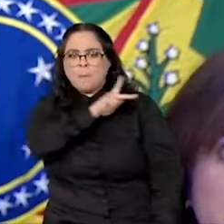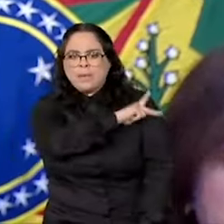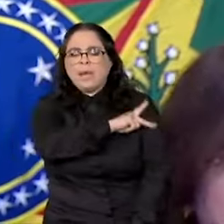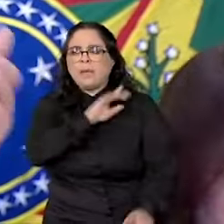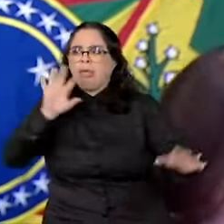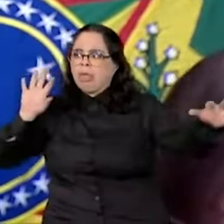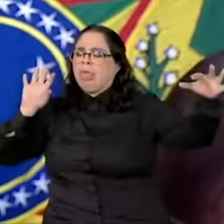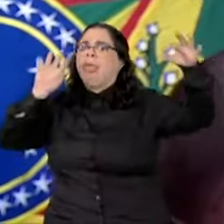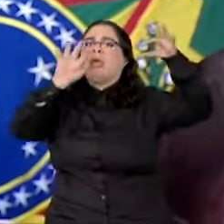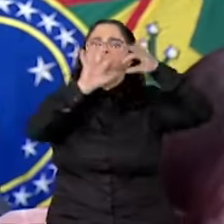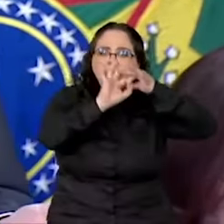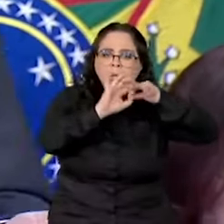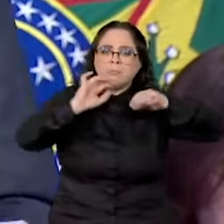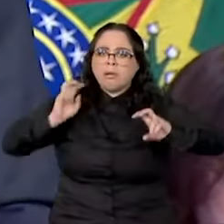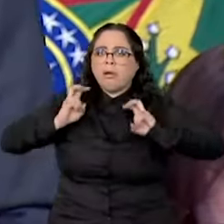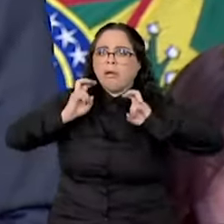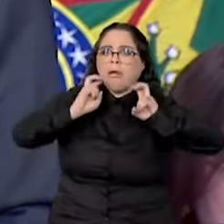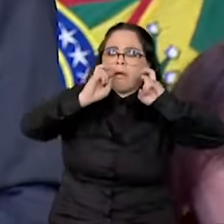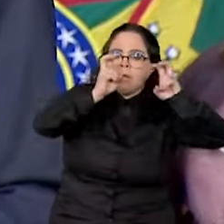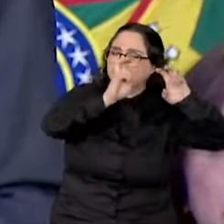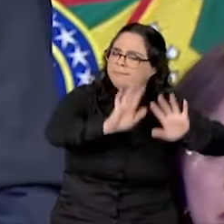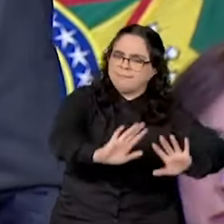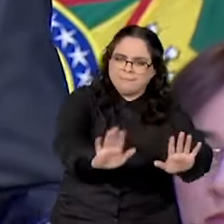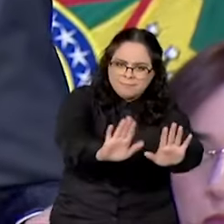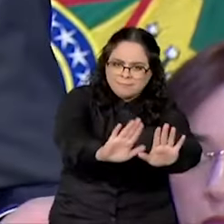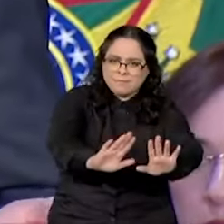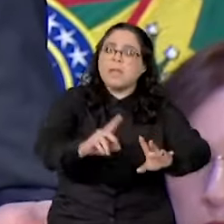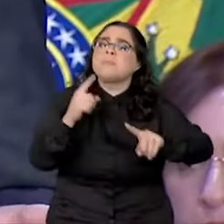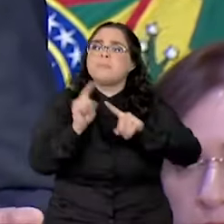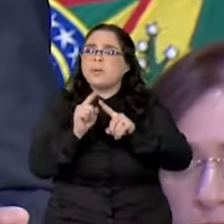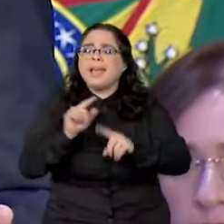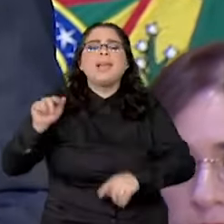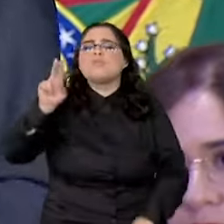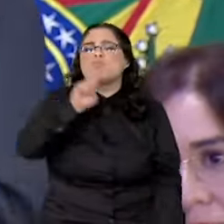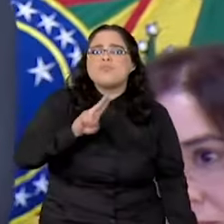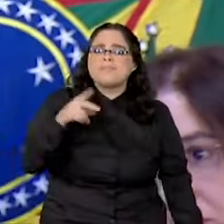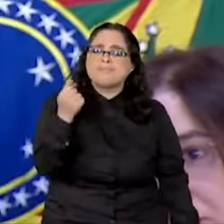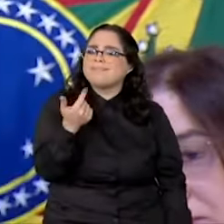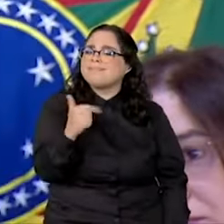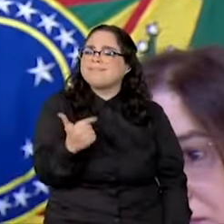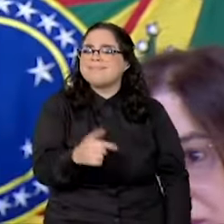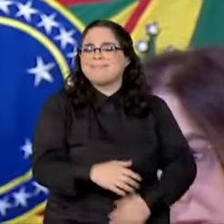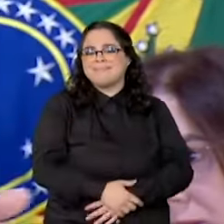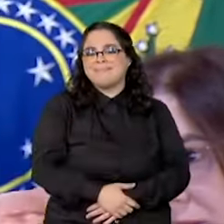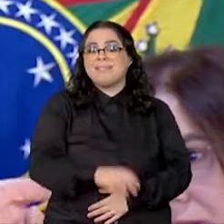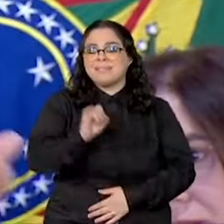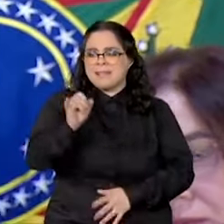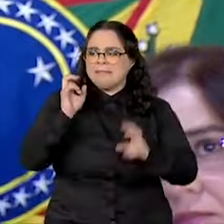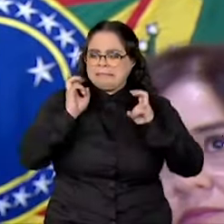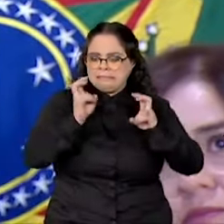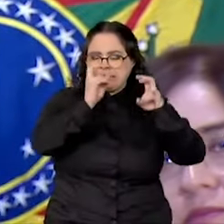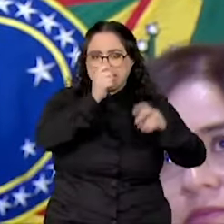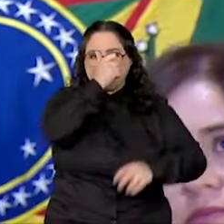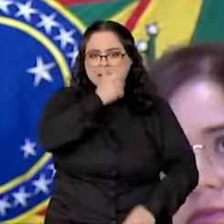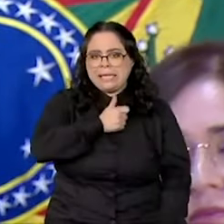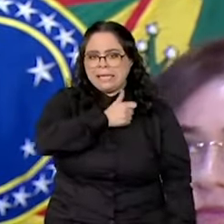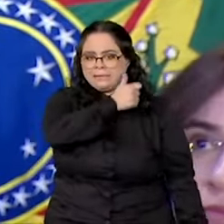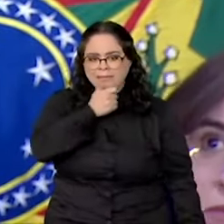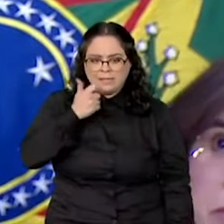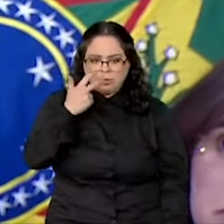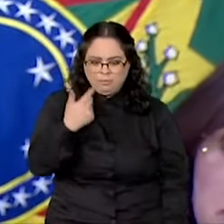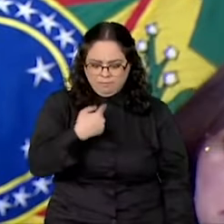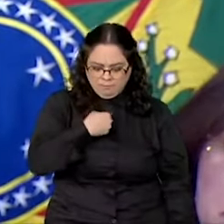busão, sair do Piauí para ninguém. Só vai porque não tem dinheiro. E se a viagem passa a ser um sacrifício, como a minha,